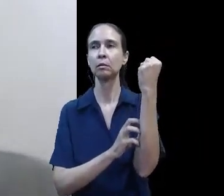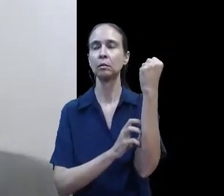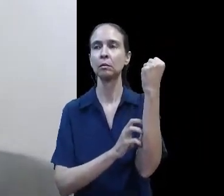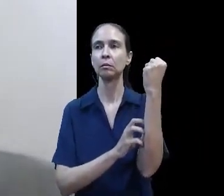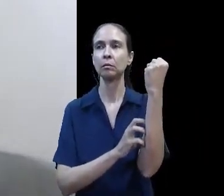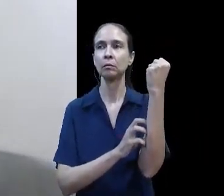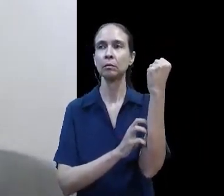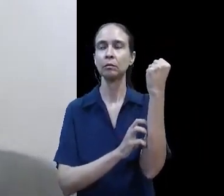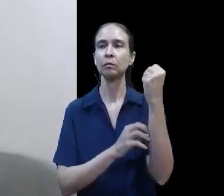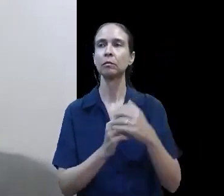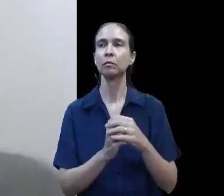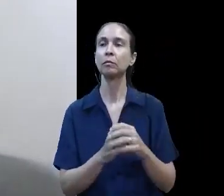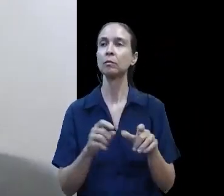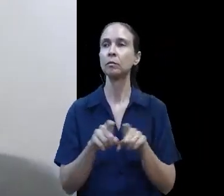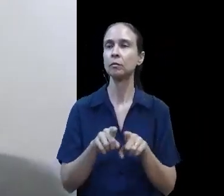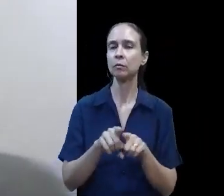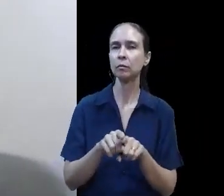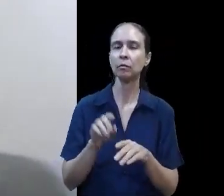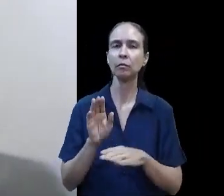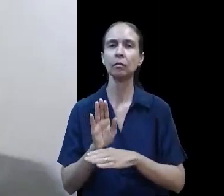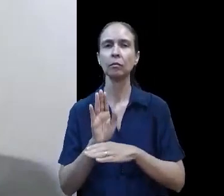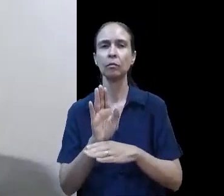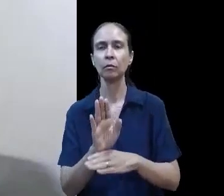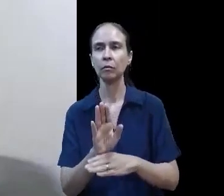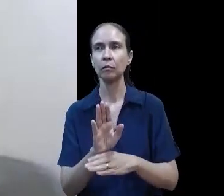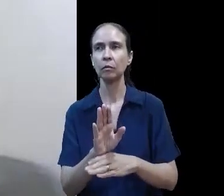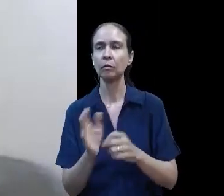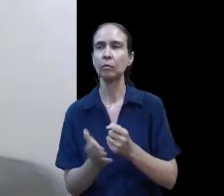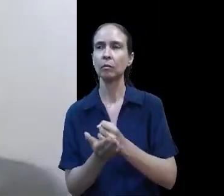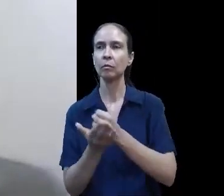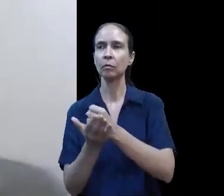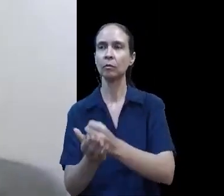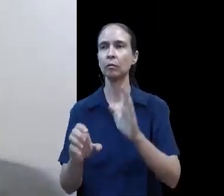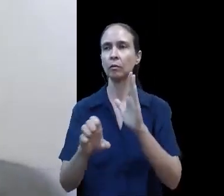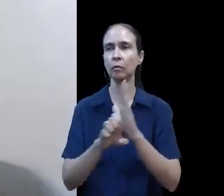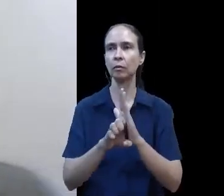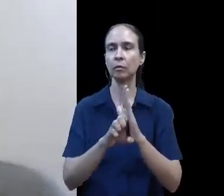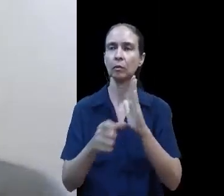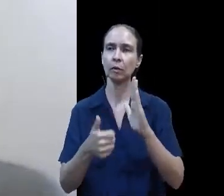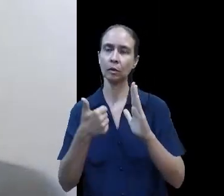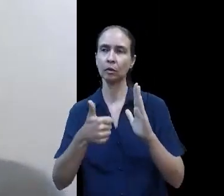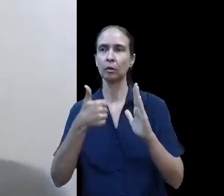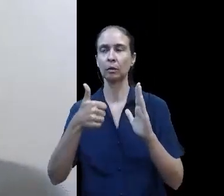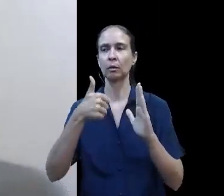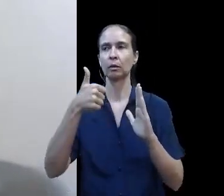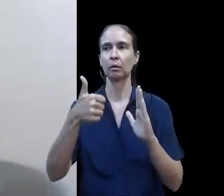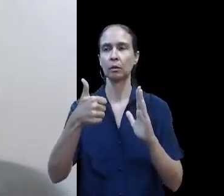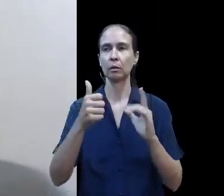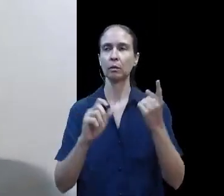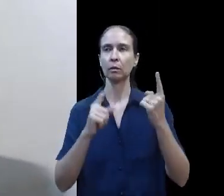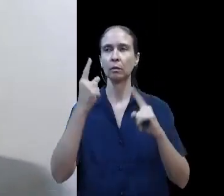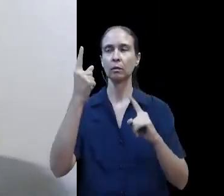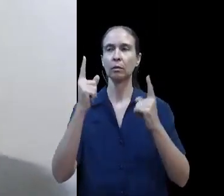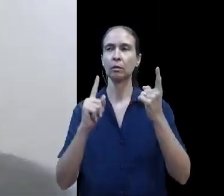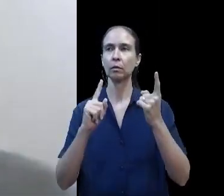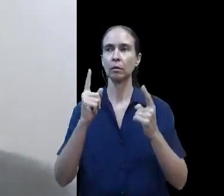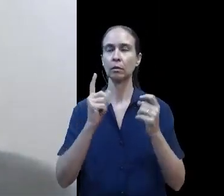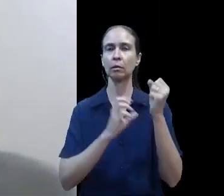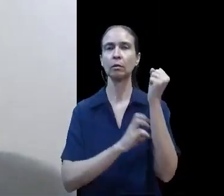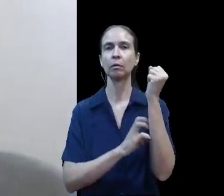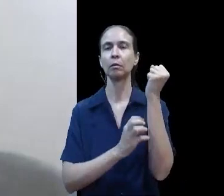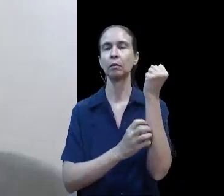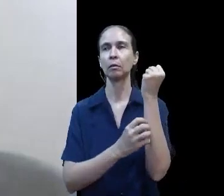e contribuindo como Embrapa para a melhoria da qualidade da produção tocantinense.